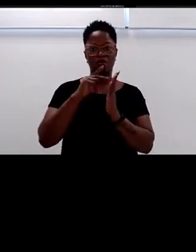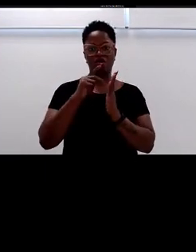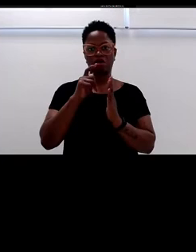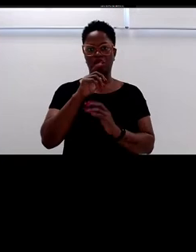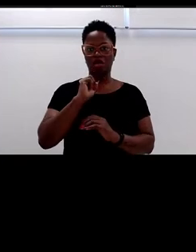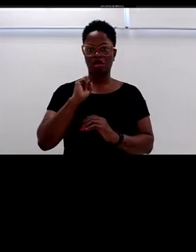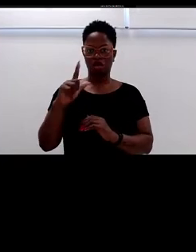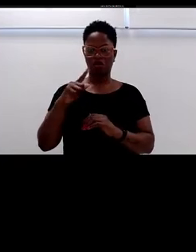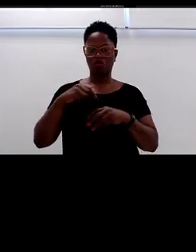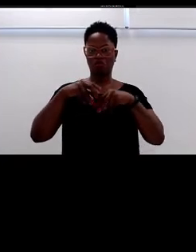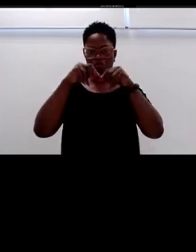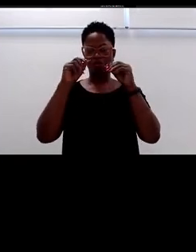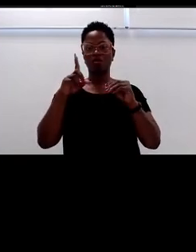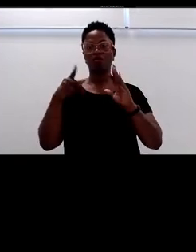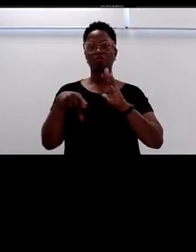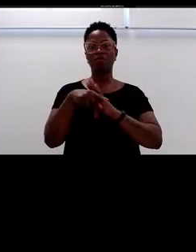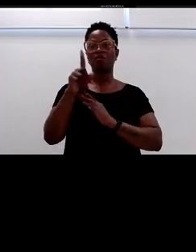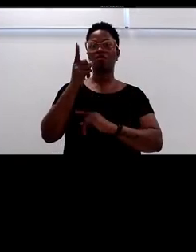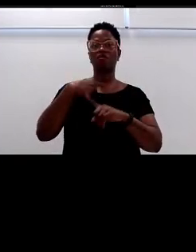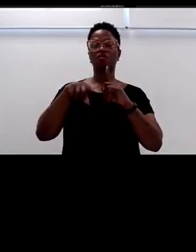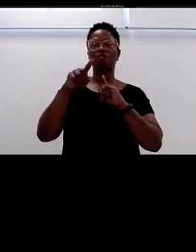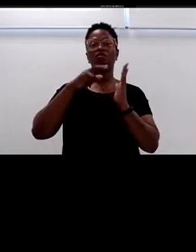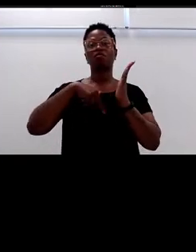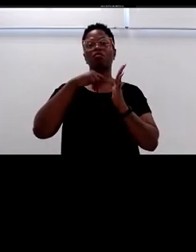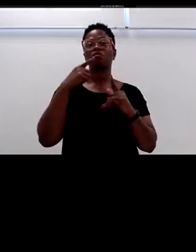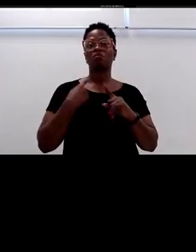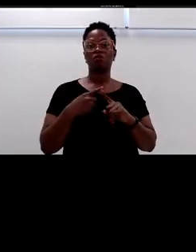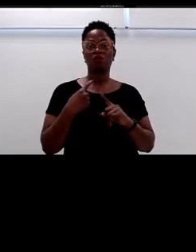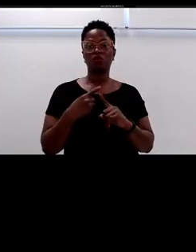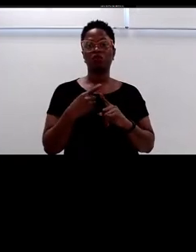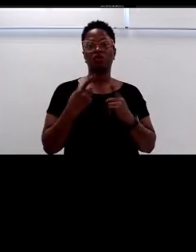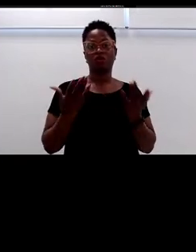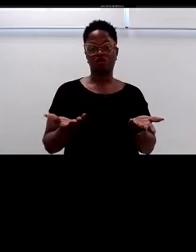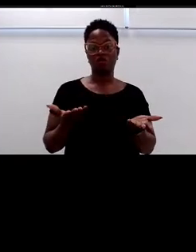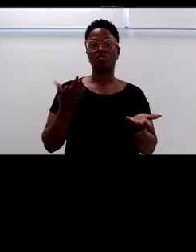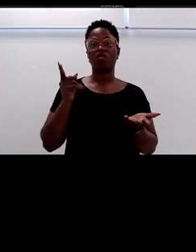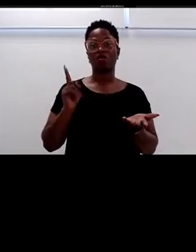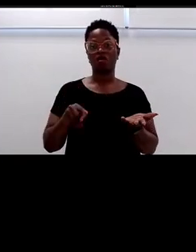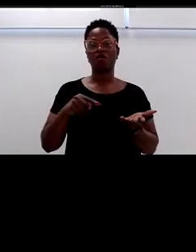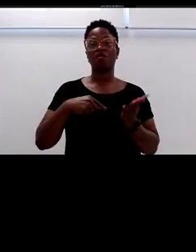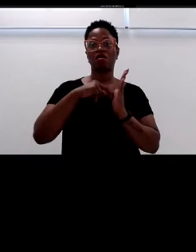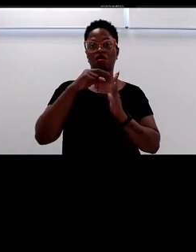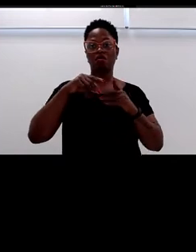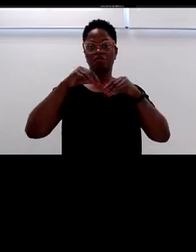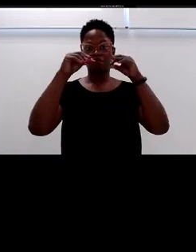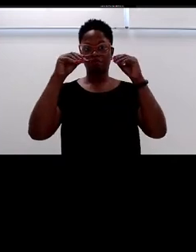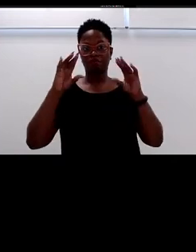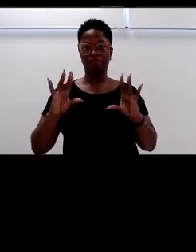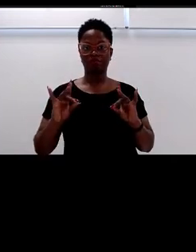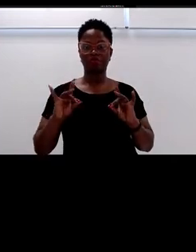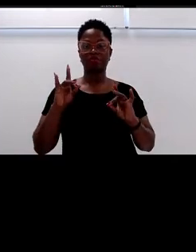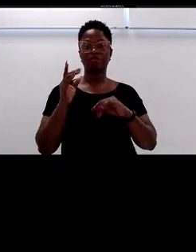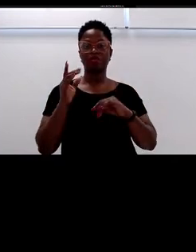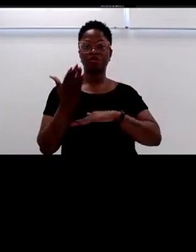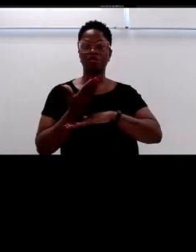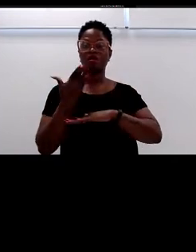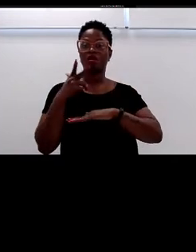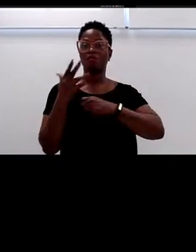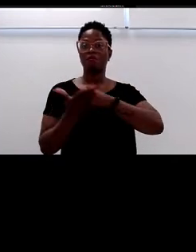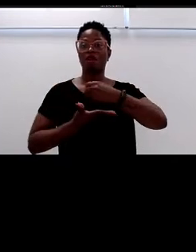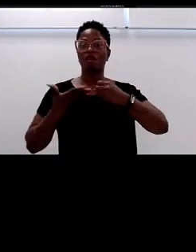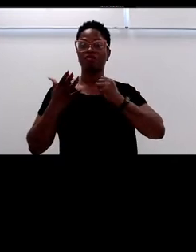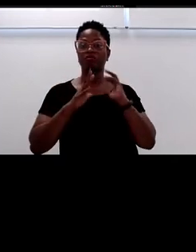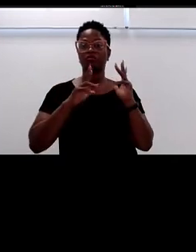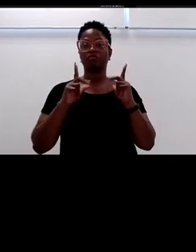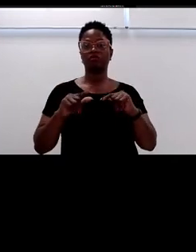verdade transcende o próprio afresco, porque a argamassa de cal é a base da arquitetura de toda a antiguidade,